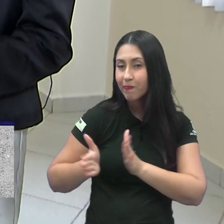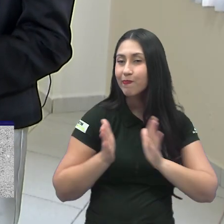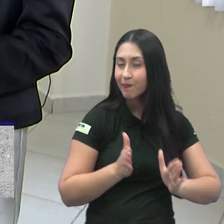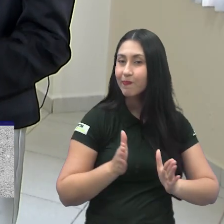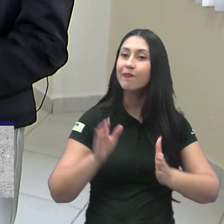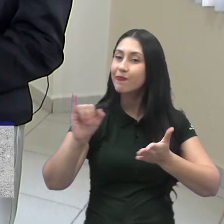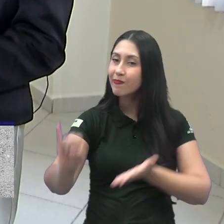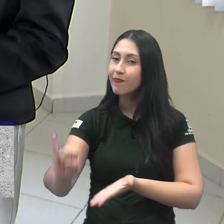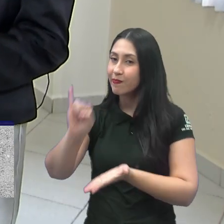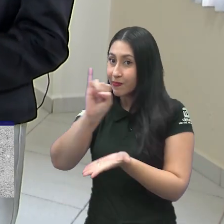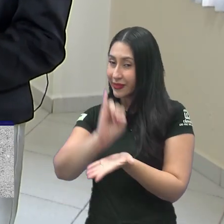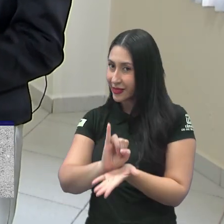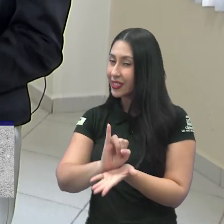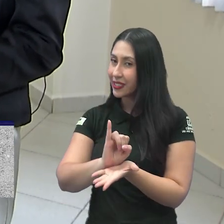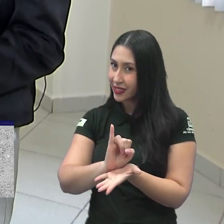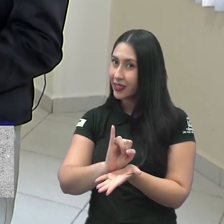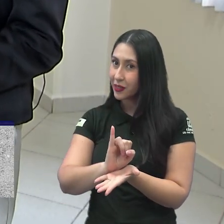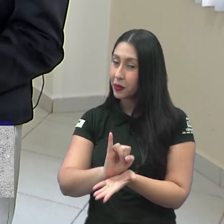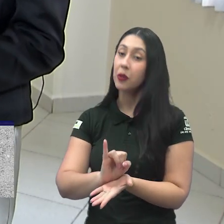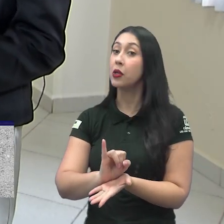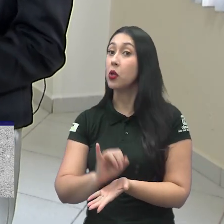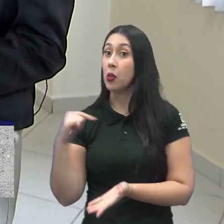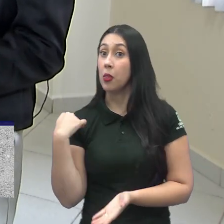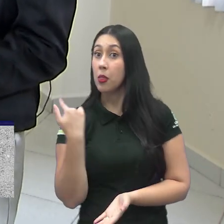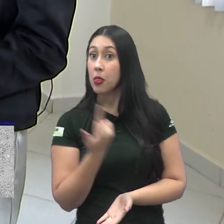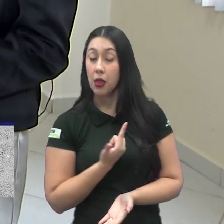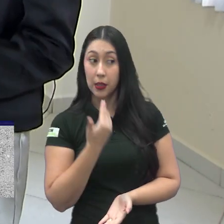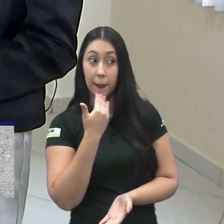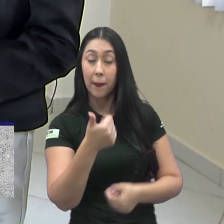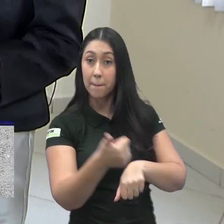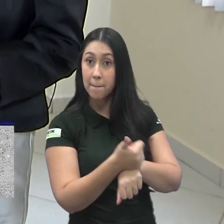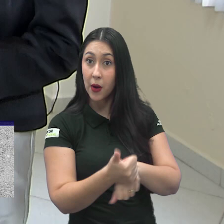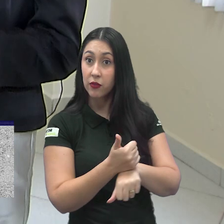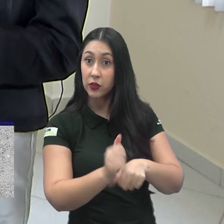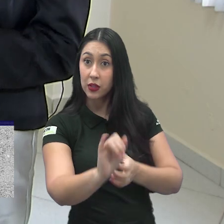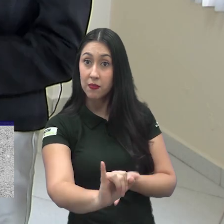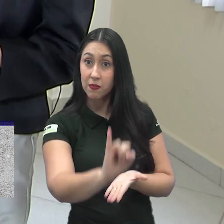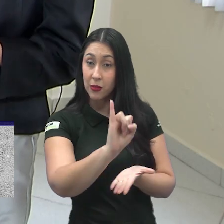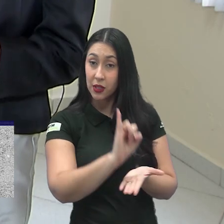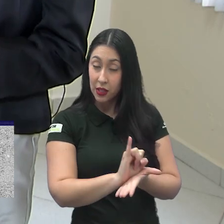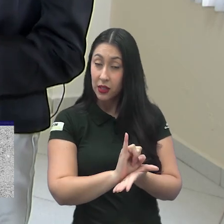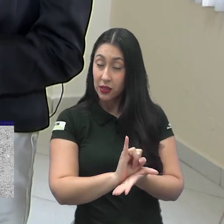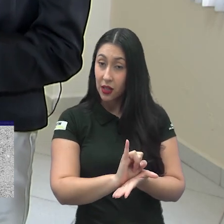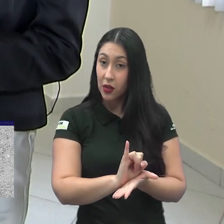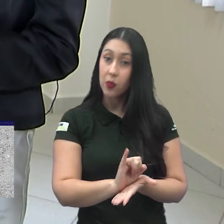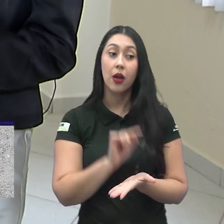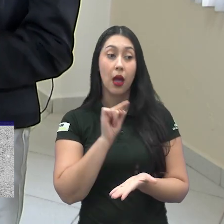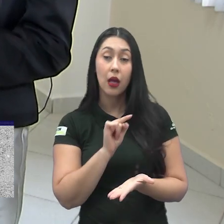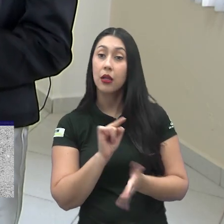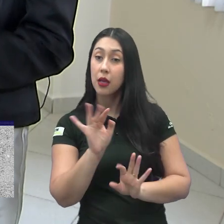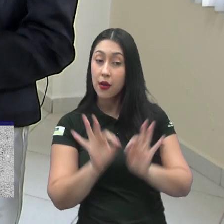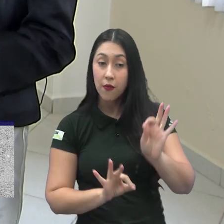de importação, que daí ele vai para o nosso operacional de importação. E daí ele